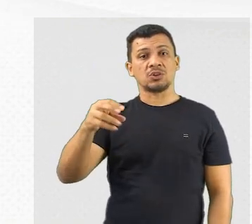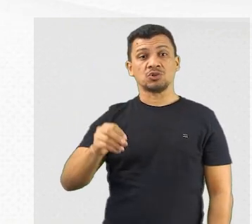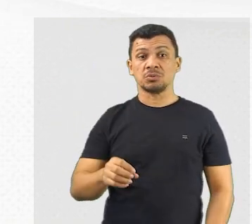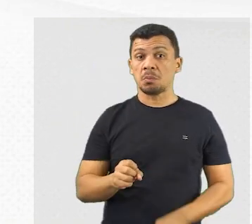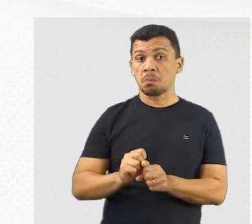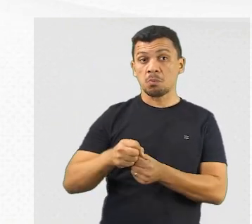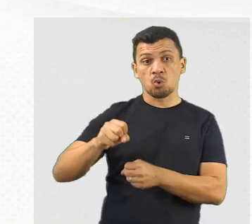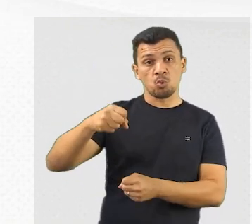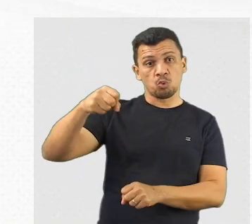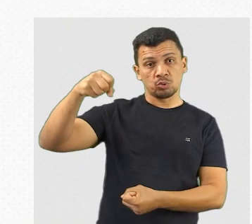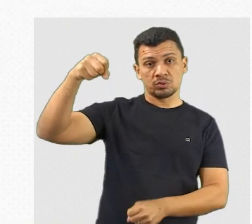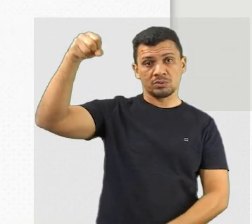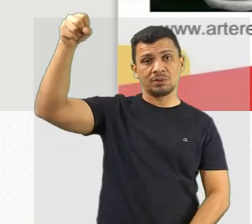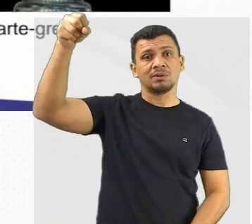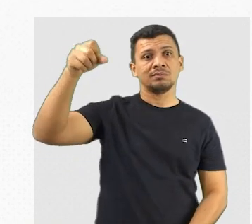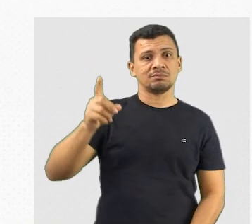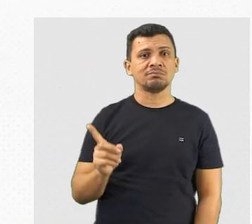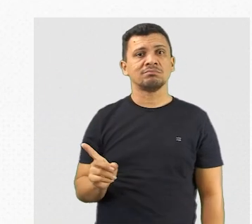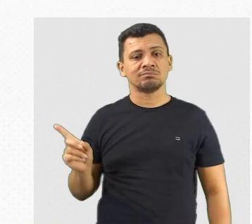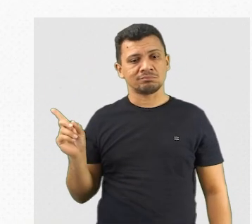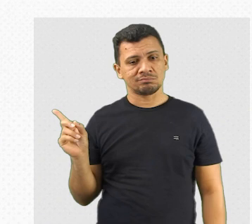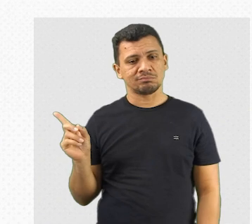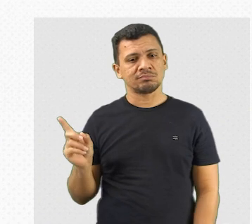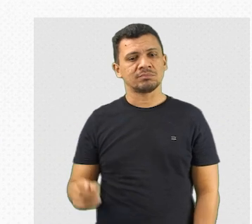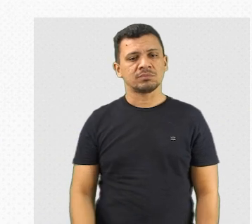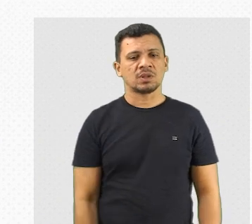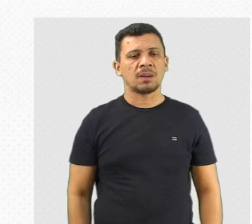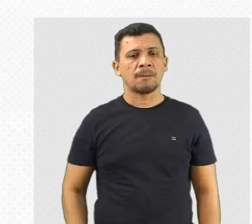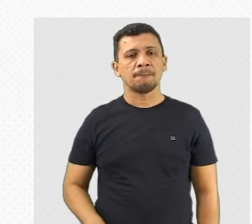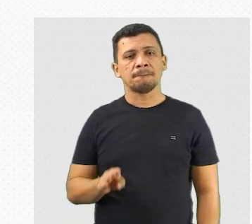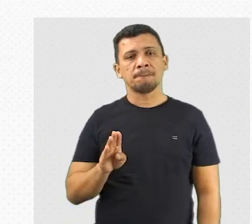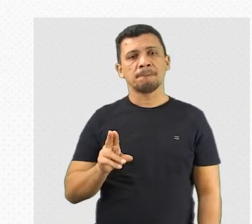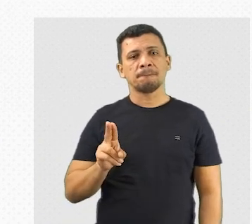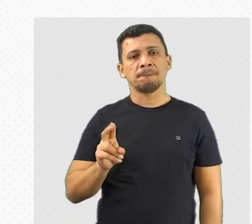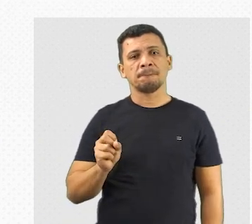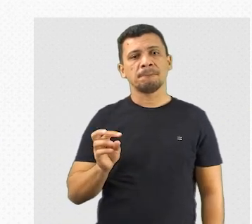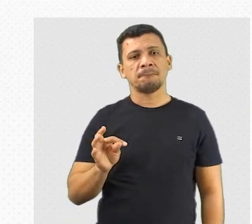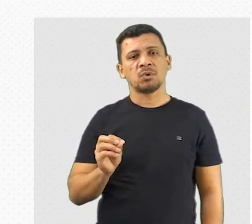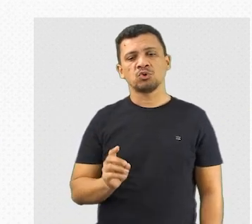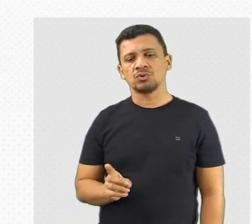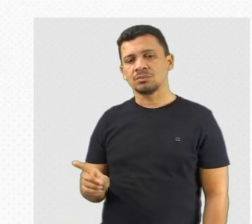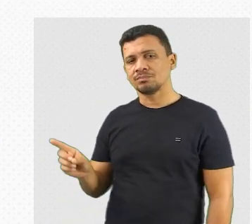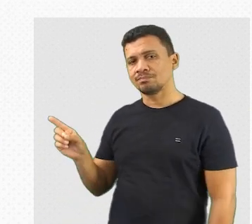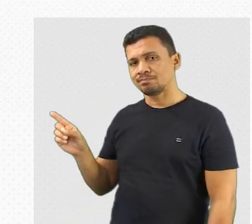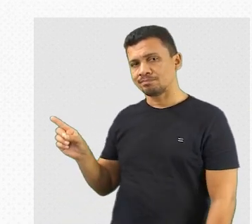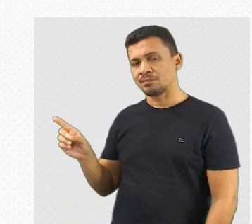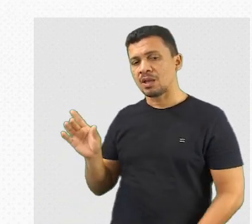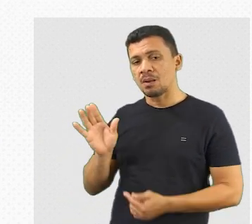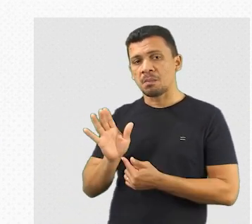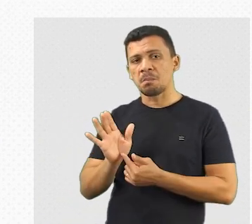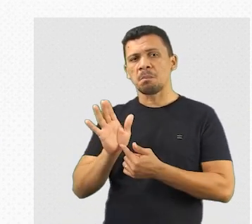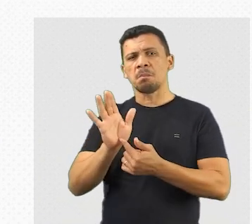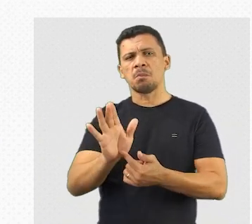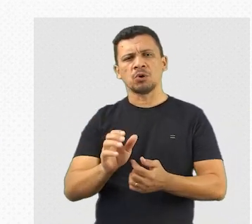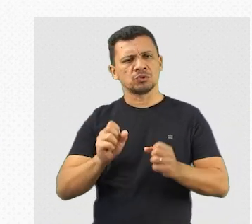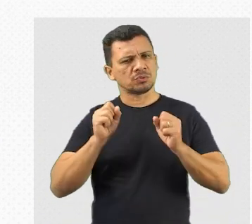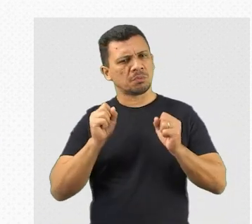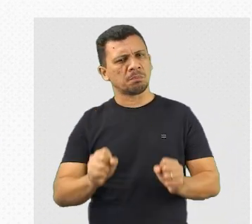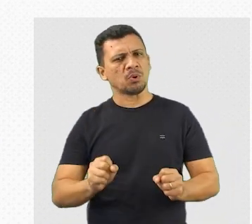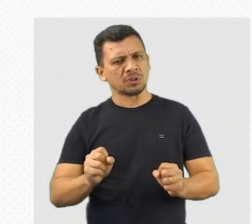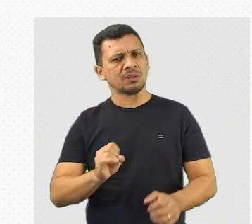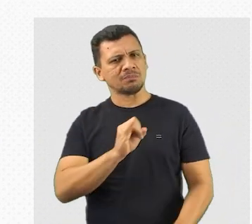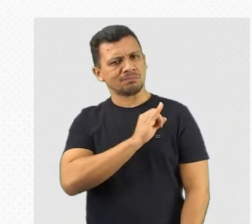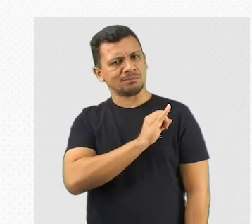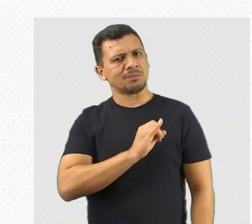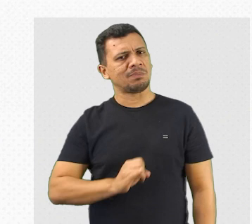ser humano em proporções normais, certo? Bustos. Esses bustos ressaltam o poder dos imperadores, suas conquistas,